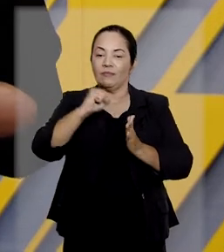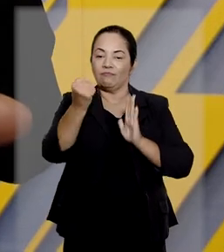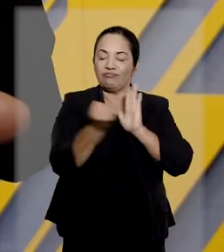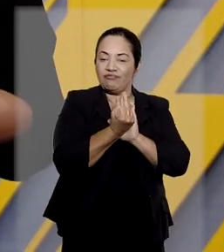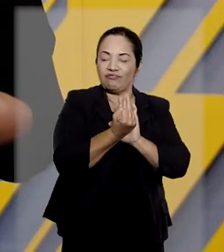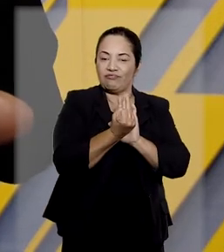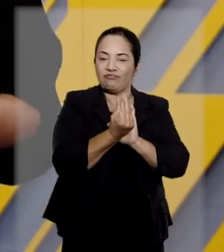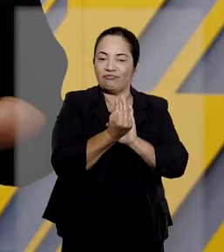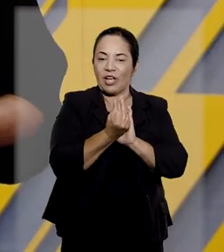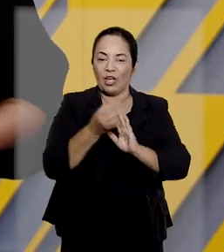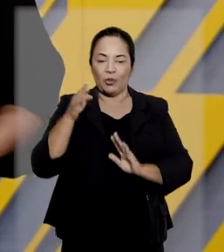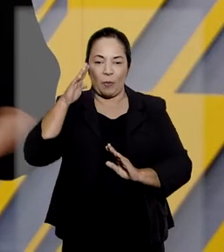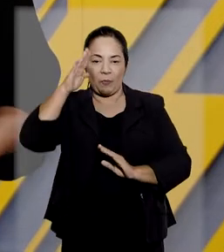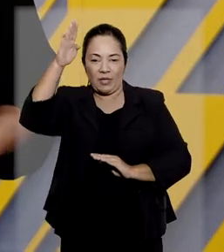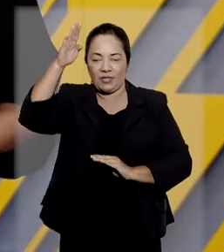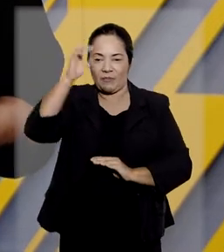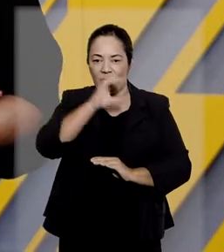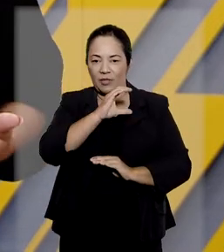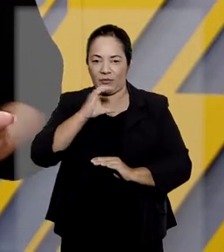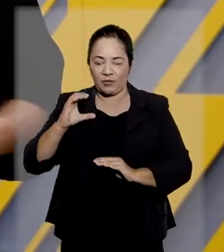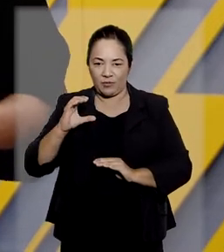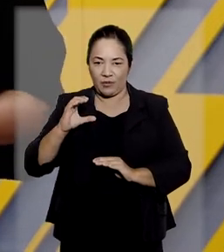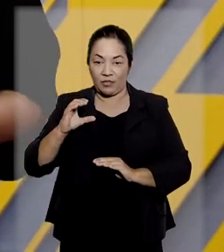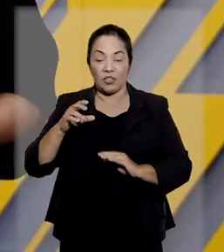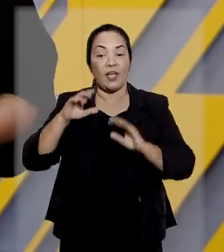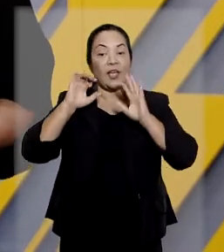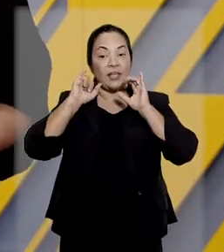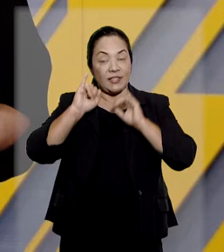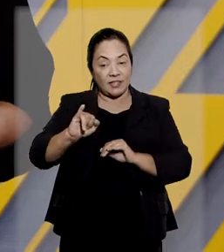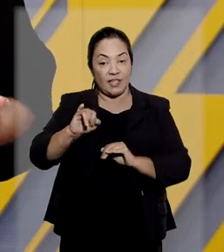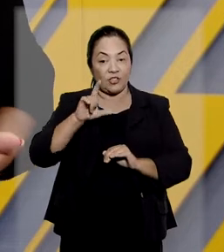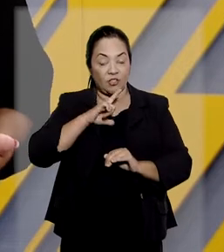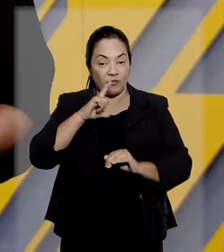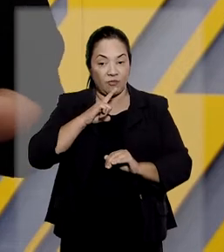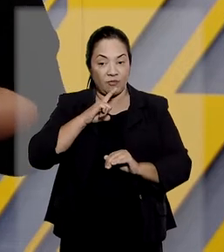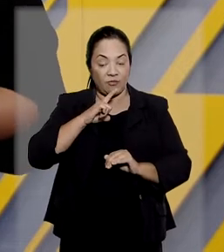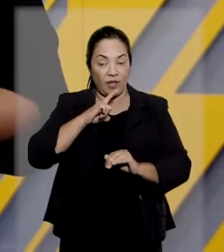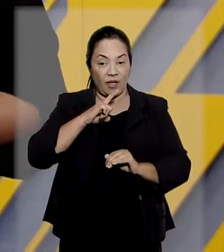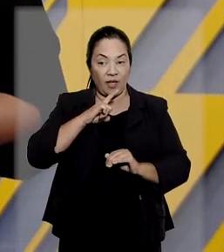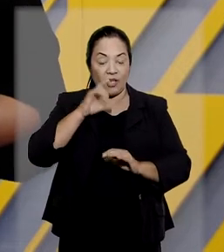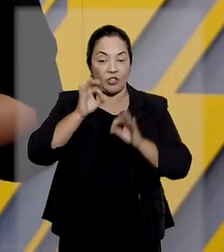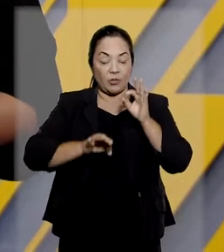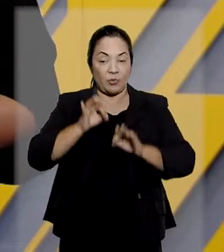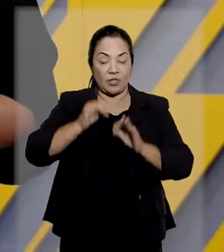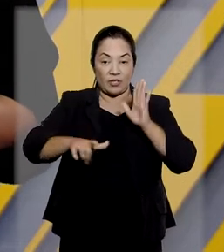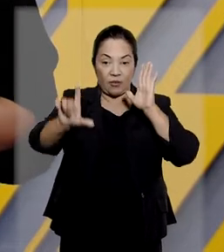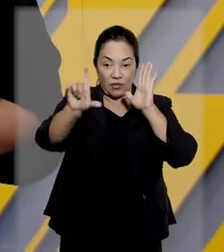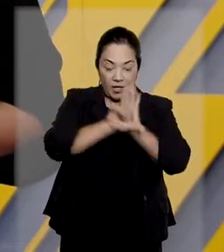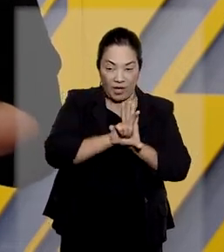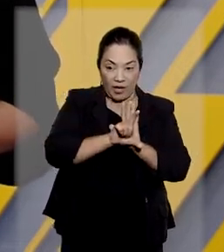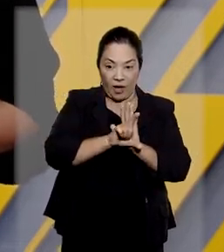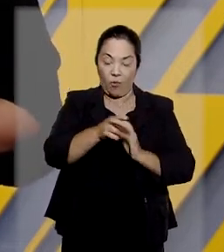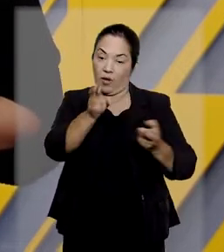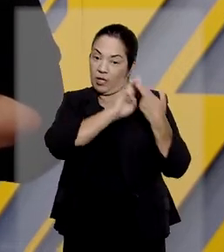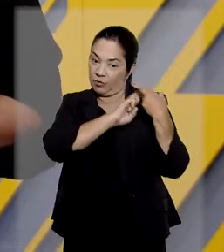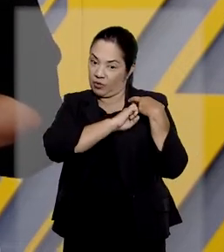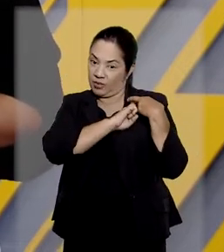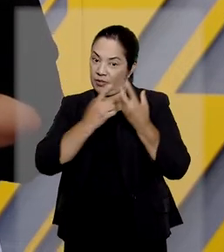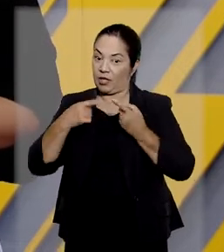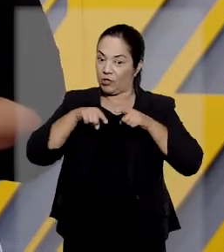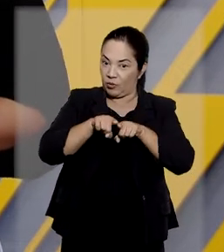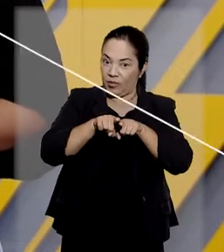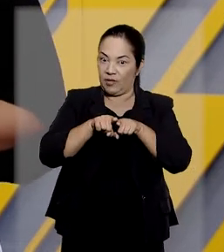do cotitular da conta conjunta, a menos que haja disposição legal ou contratual atribuindo